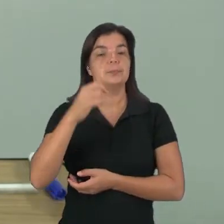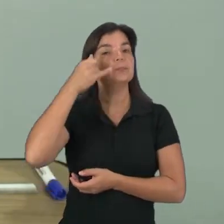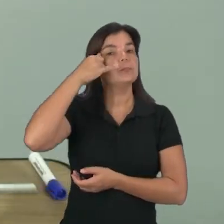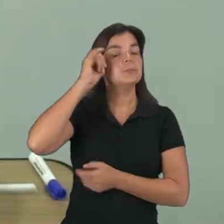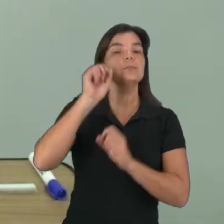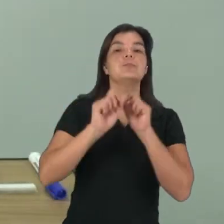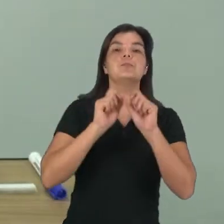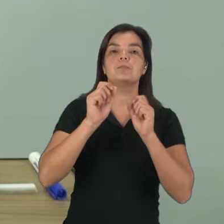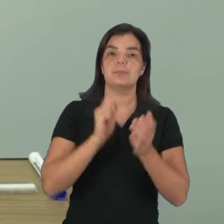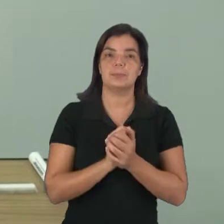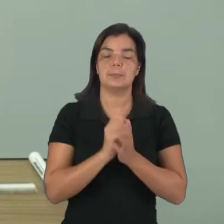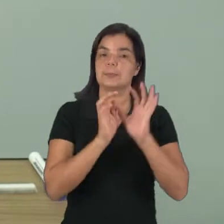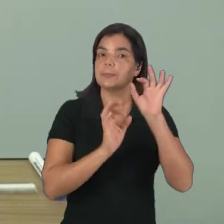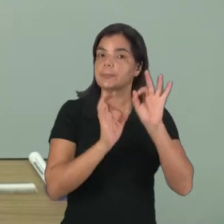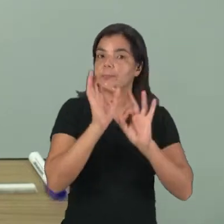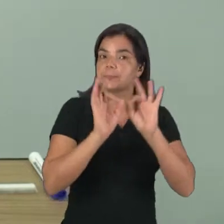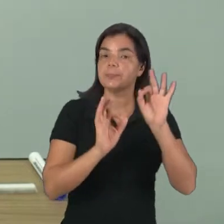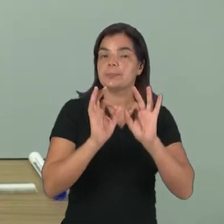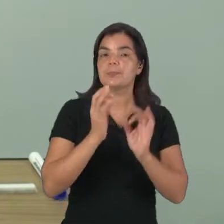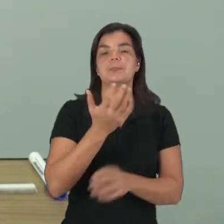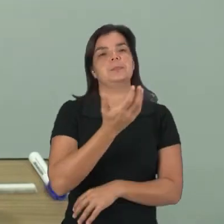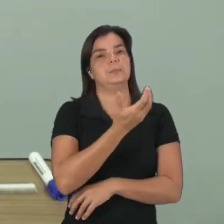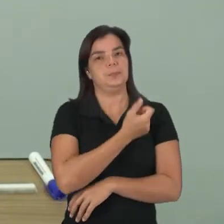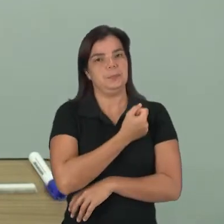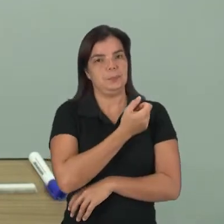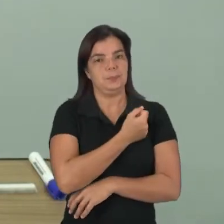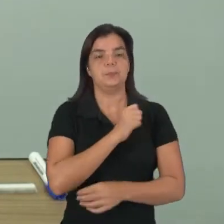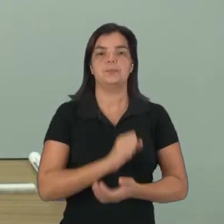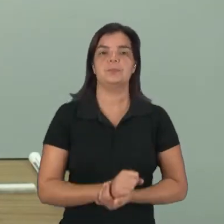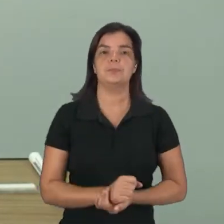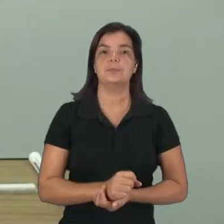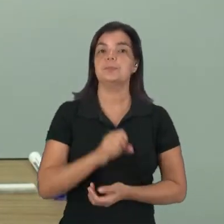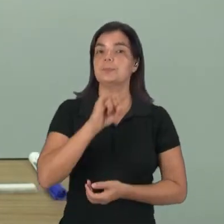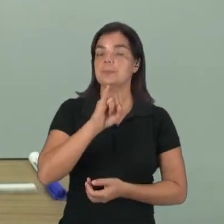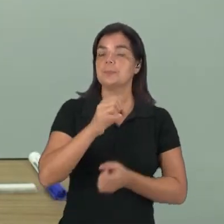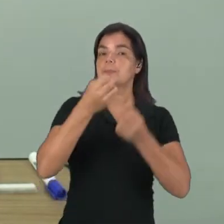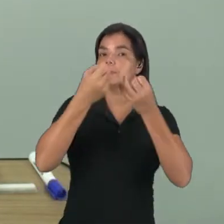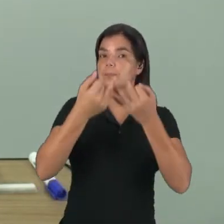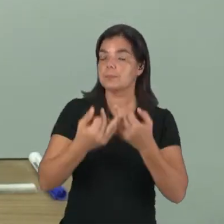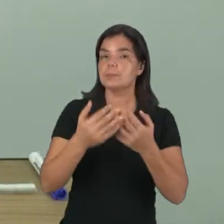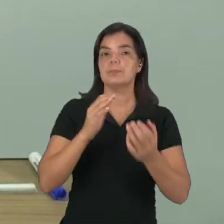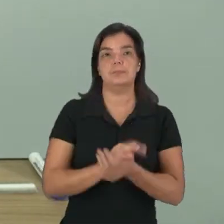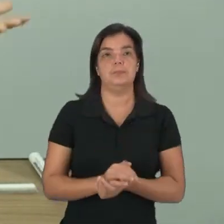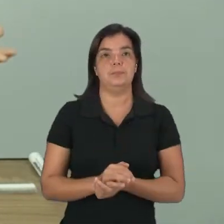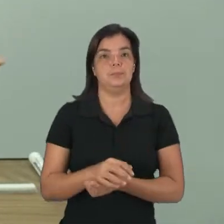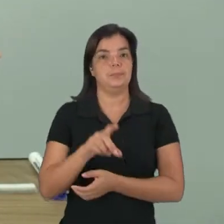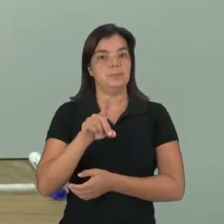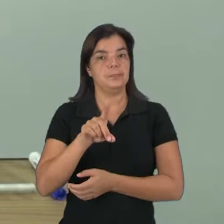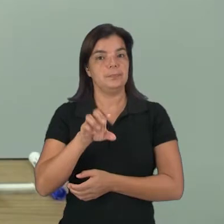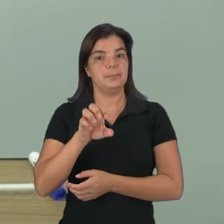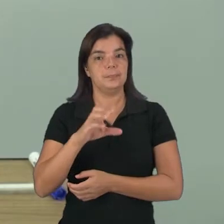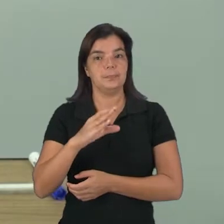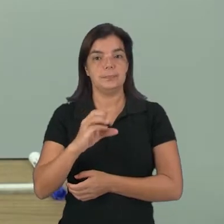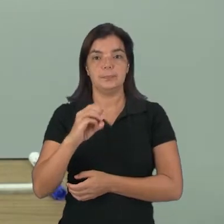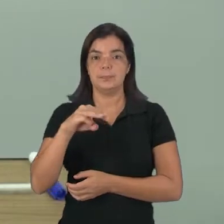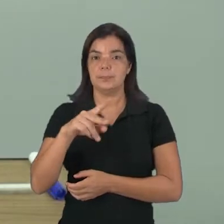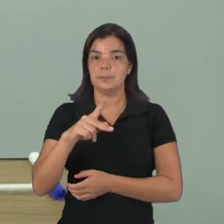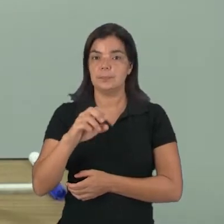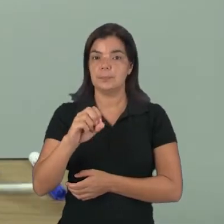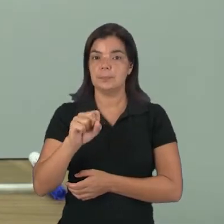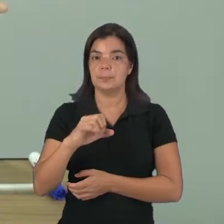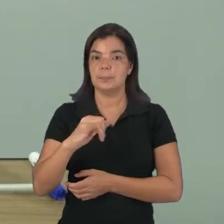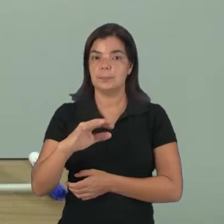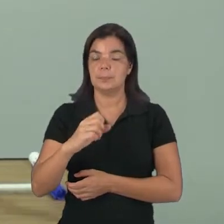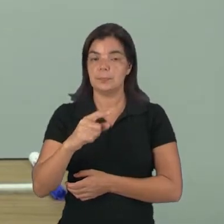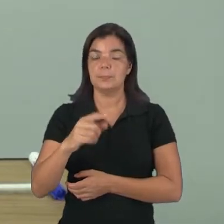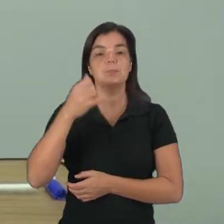de montar um número. E se eu falo para vocês em decomposição de números, nós temos